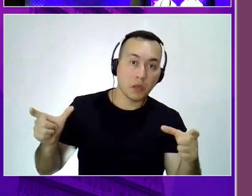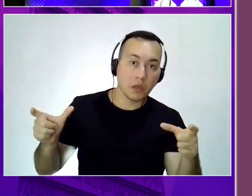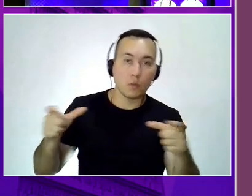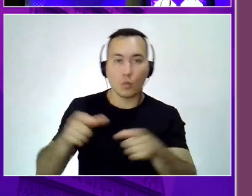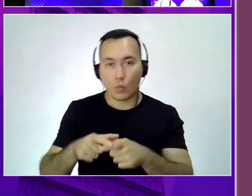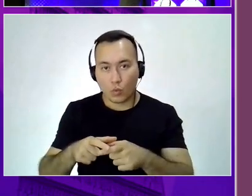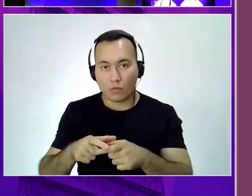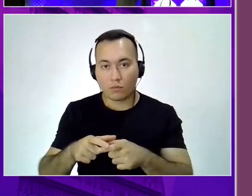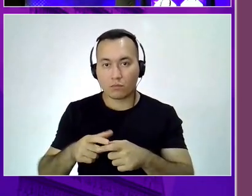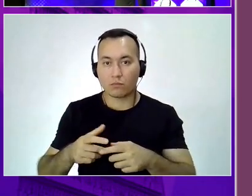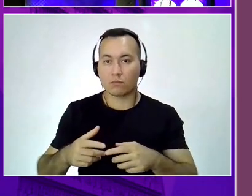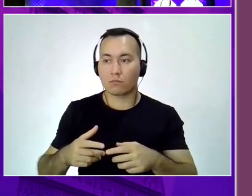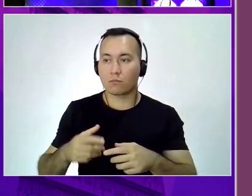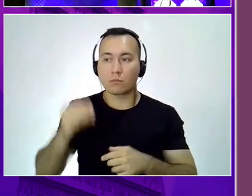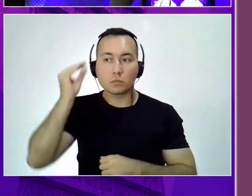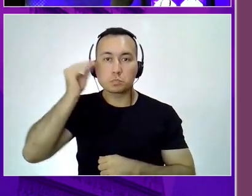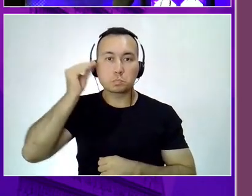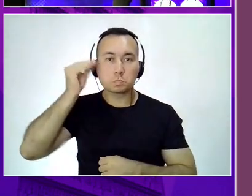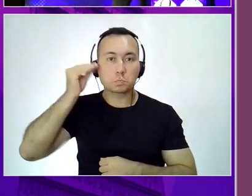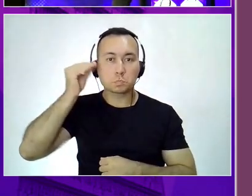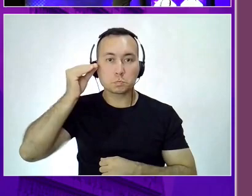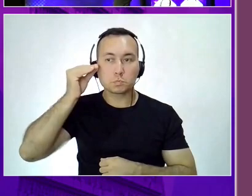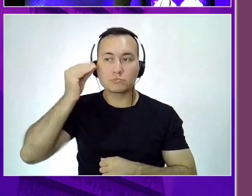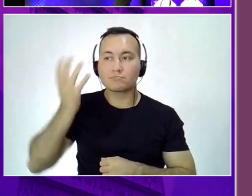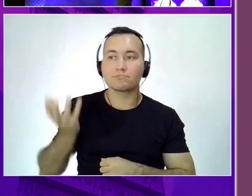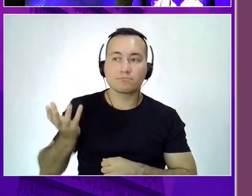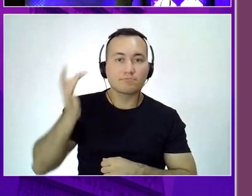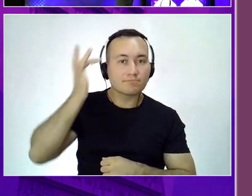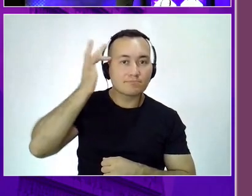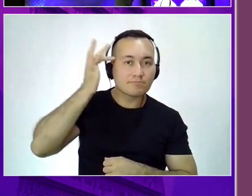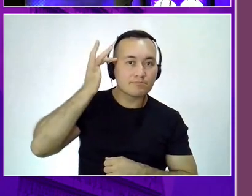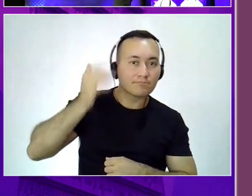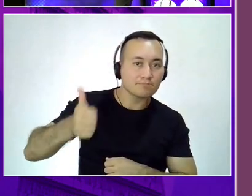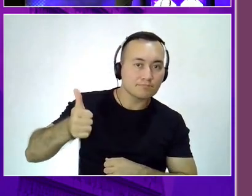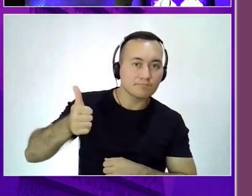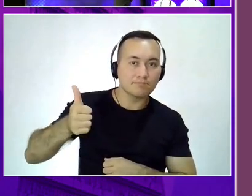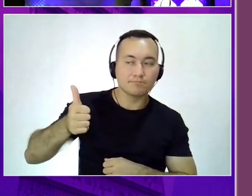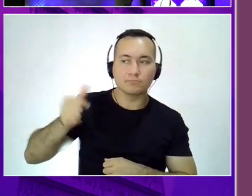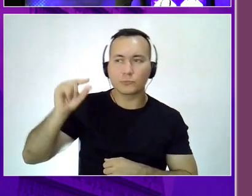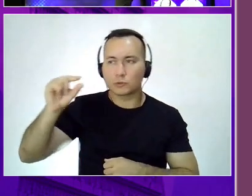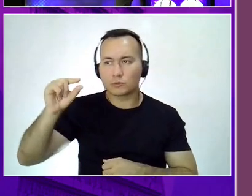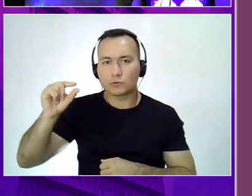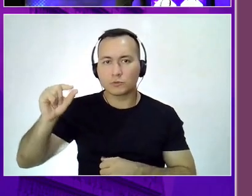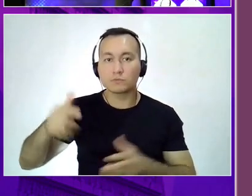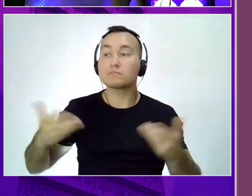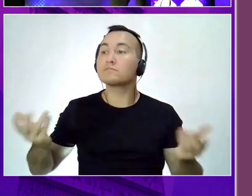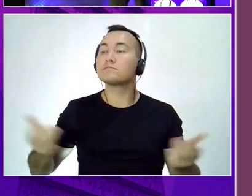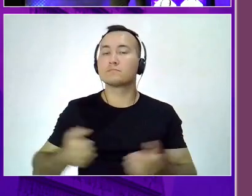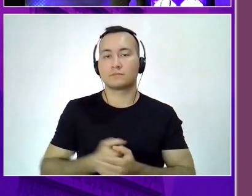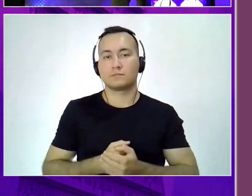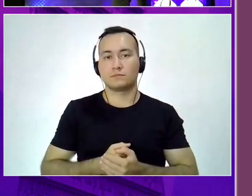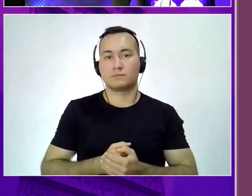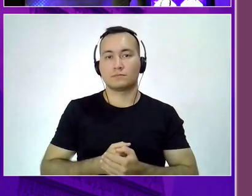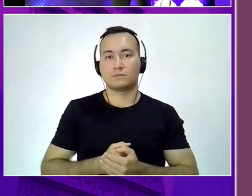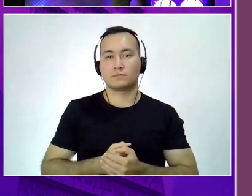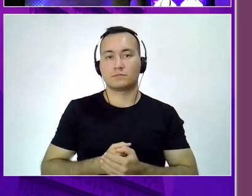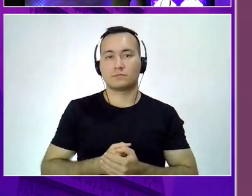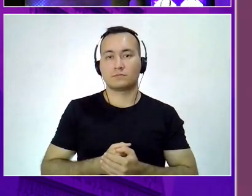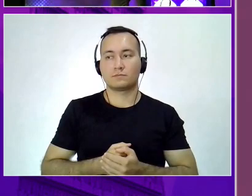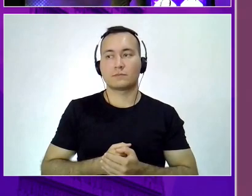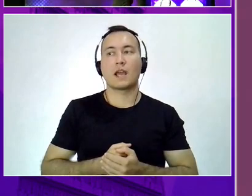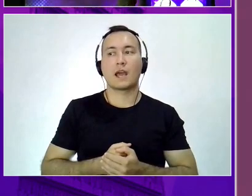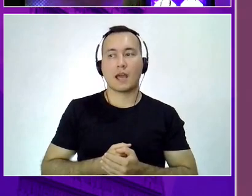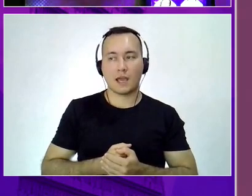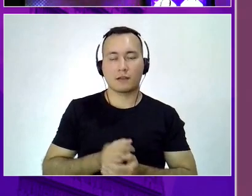de profissionais estão atuando, quais são os papéis que eu tenho hoje dentro da minha organização, dentro da minha empresa, do meu time, e que tipo de pipeline, então, eu vou ter que construir para